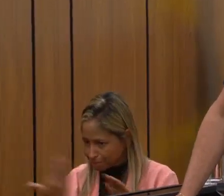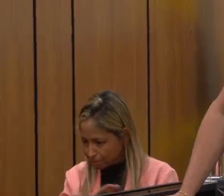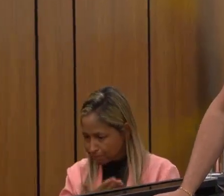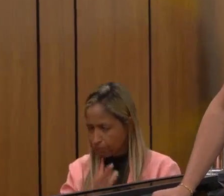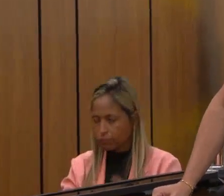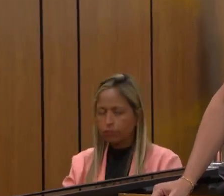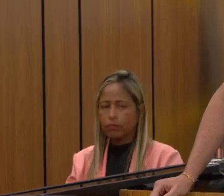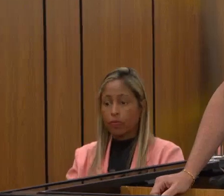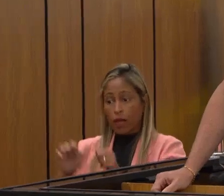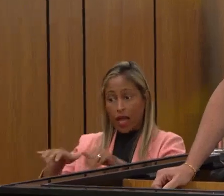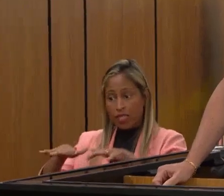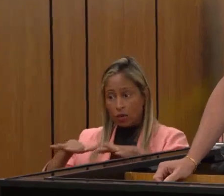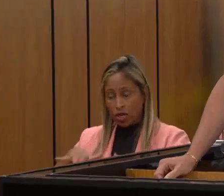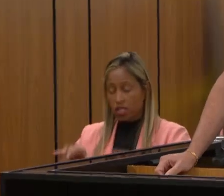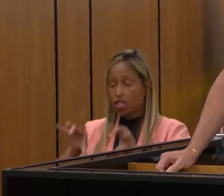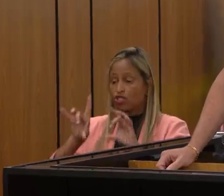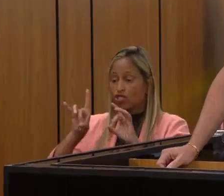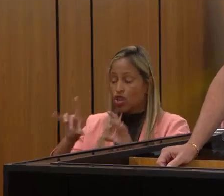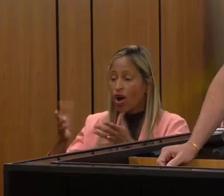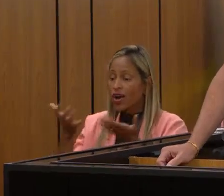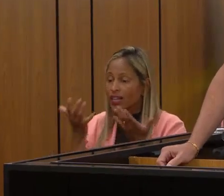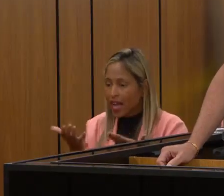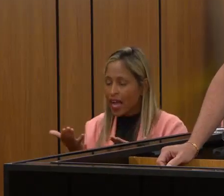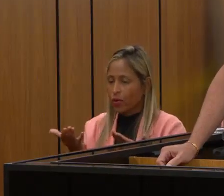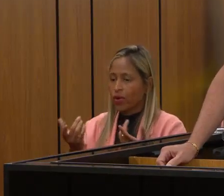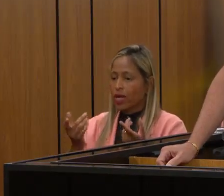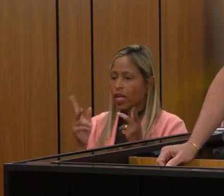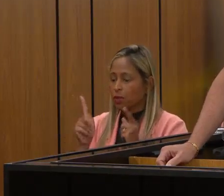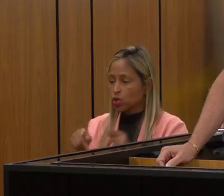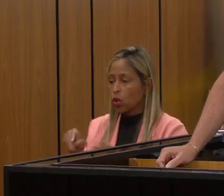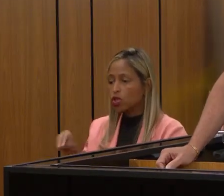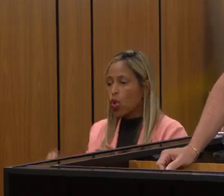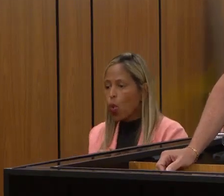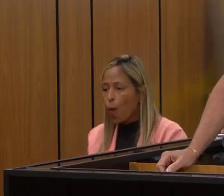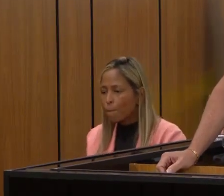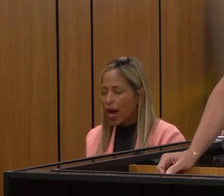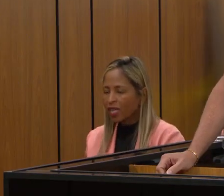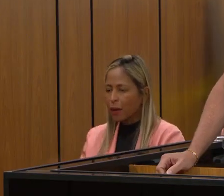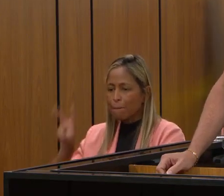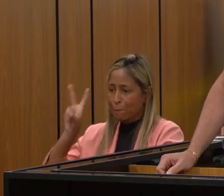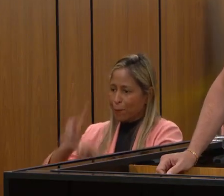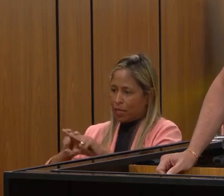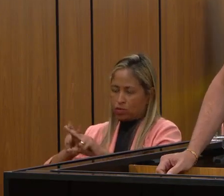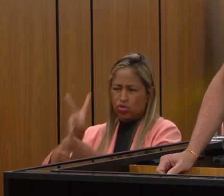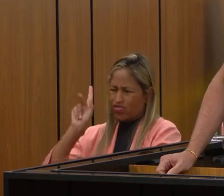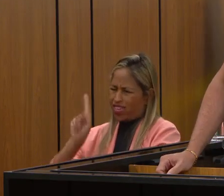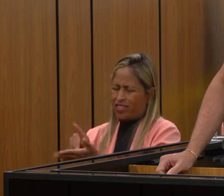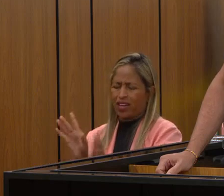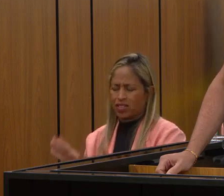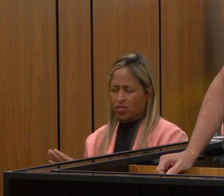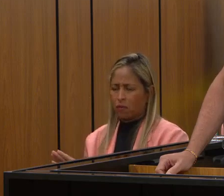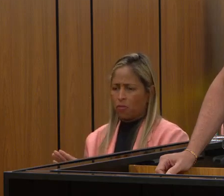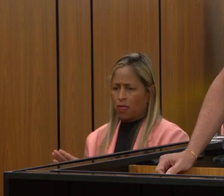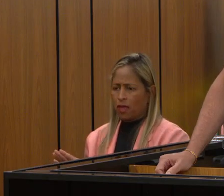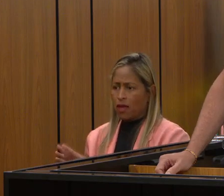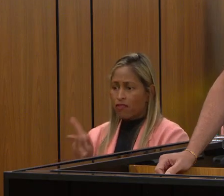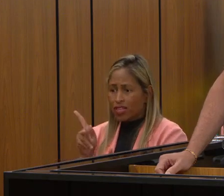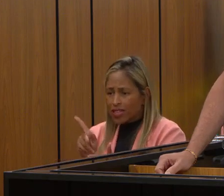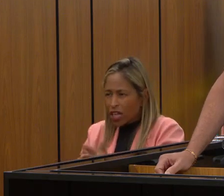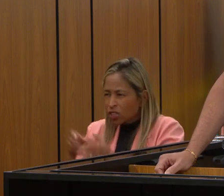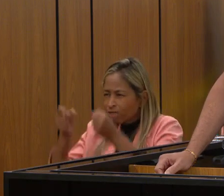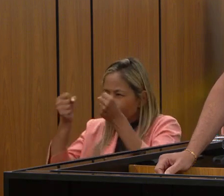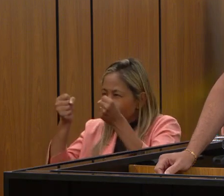audiência e eu só quero que as pessoas culpadas sejam punidas realmente entendeu que eles sejam realmente